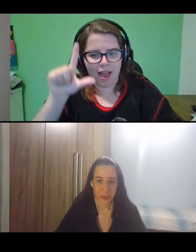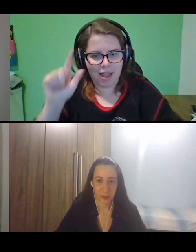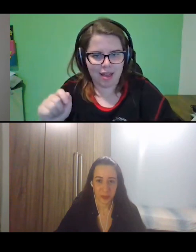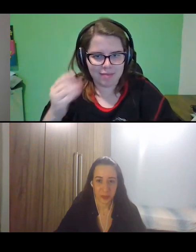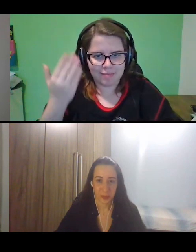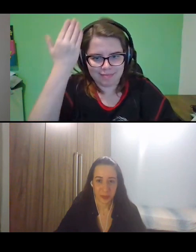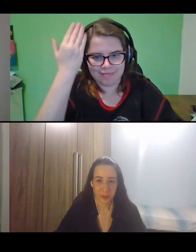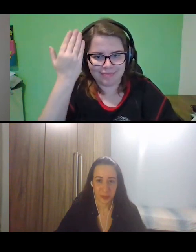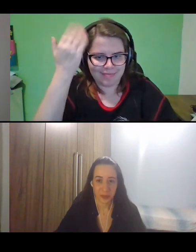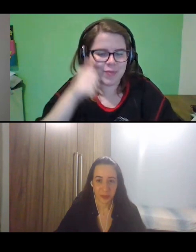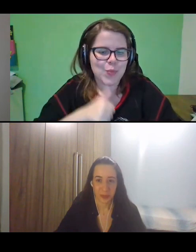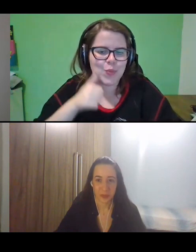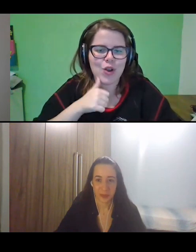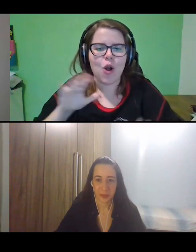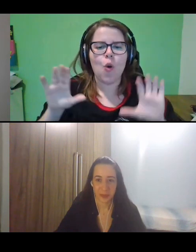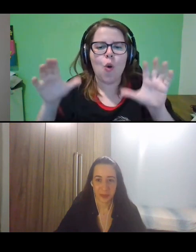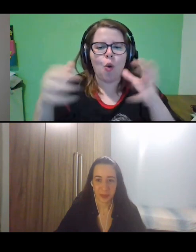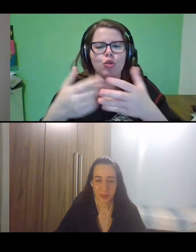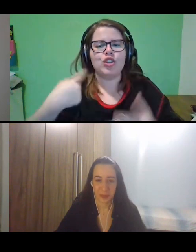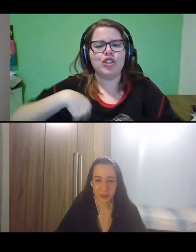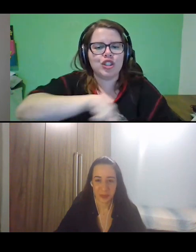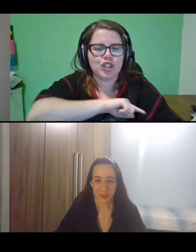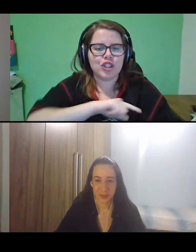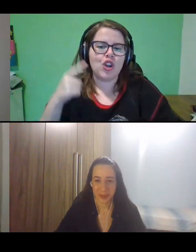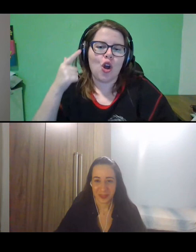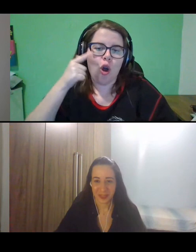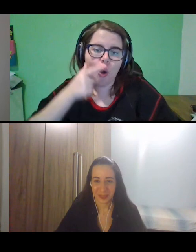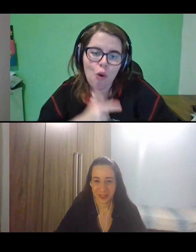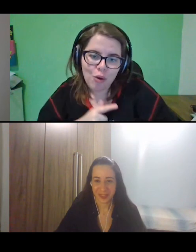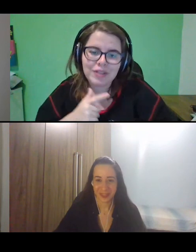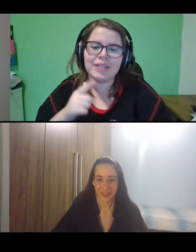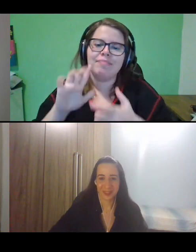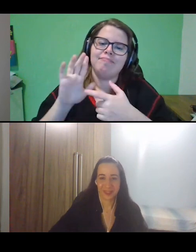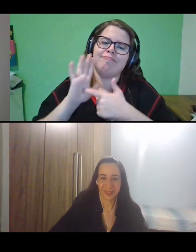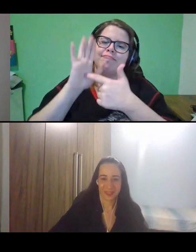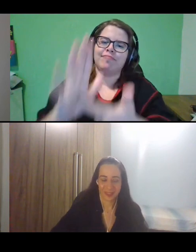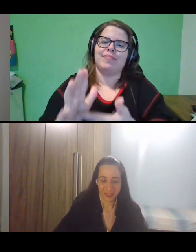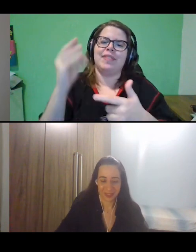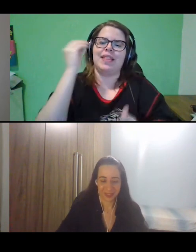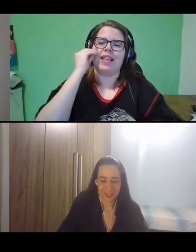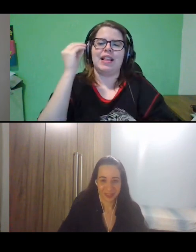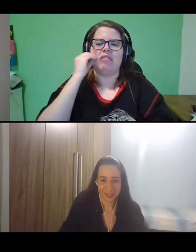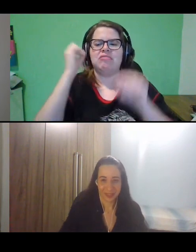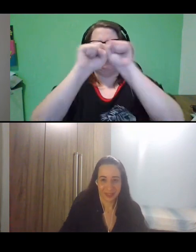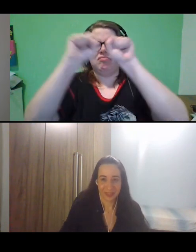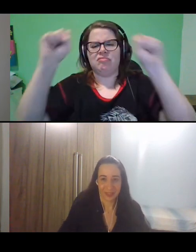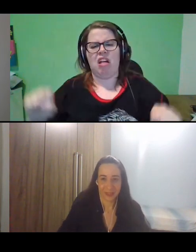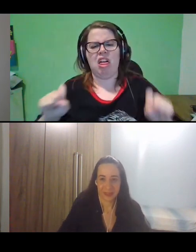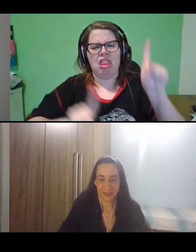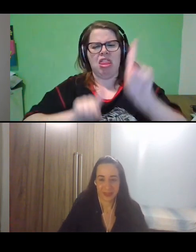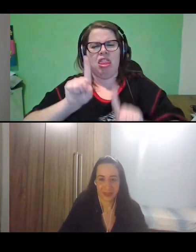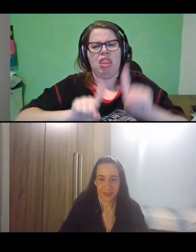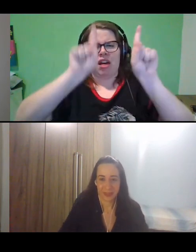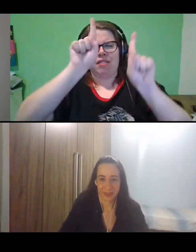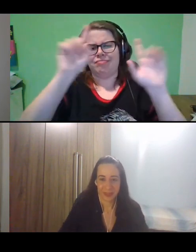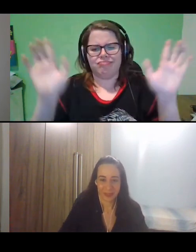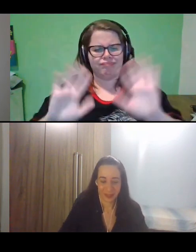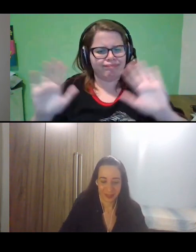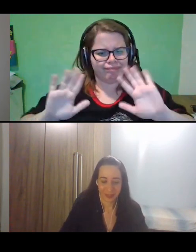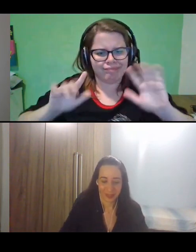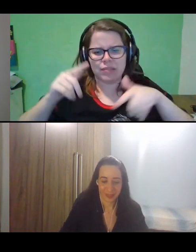nada mais é a comunidade da gente poder tentar, pelo menos, sair de um sistema de competição e